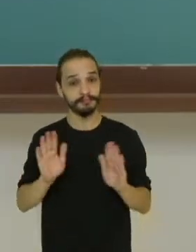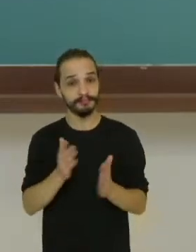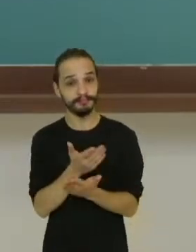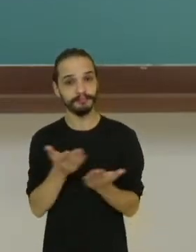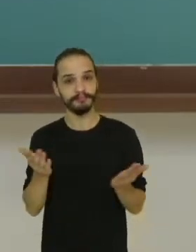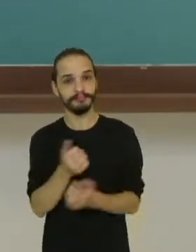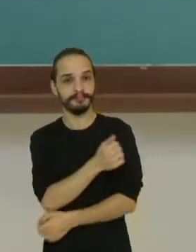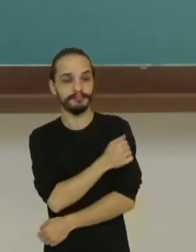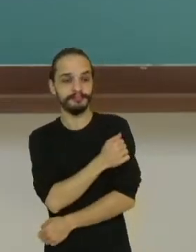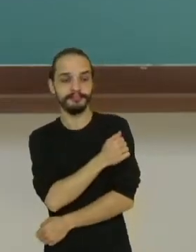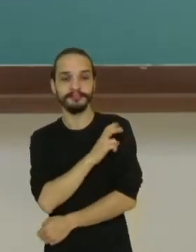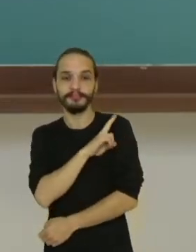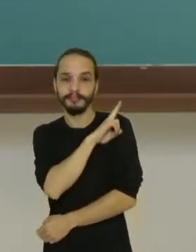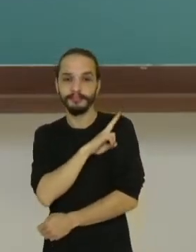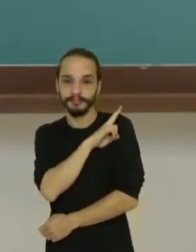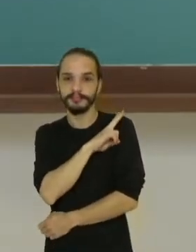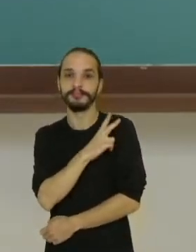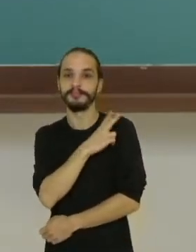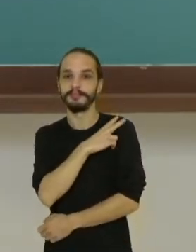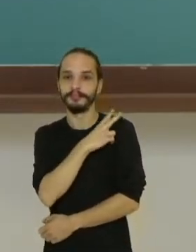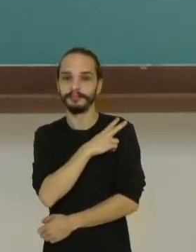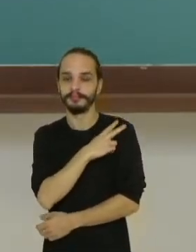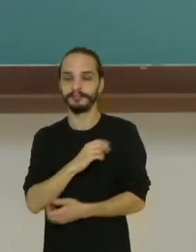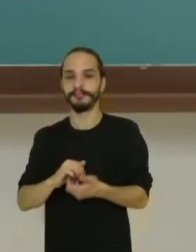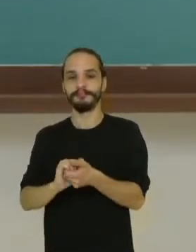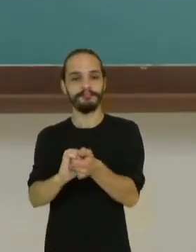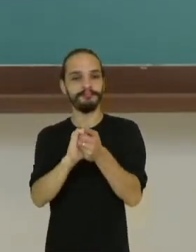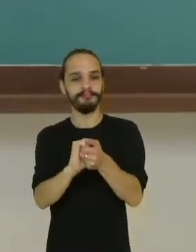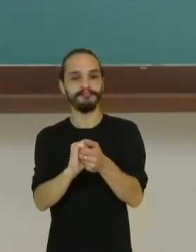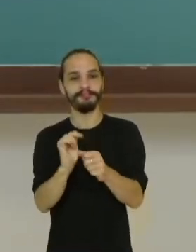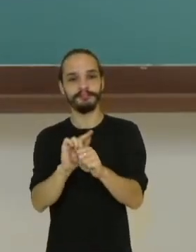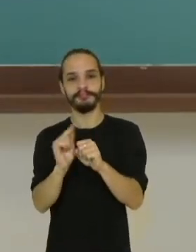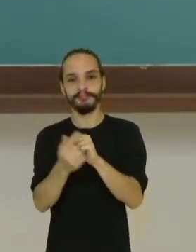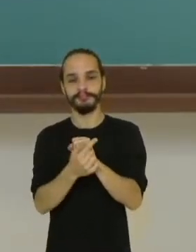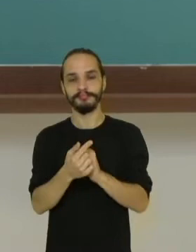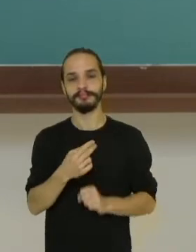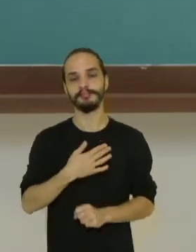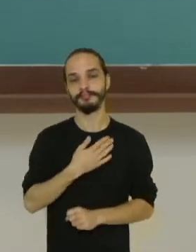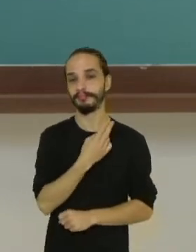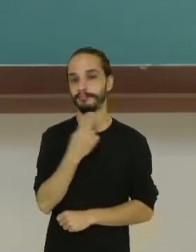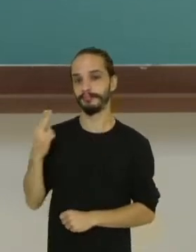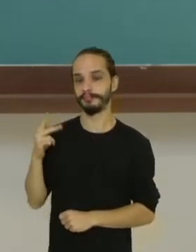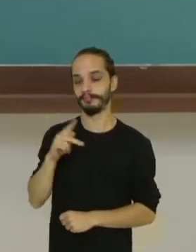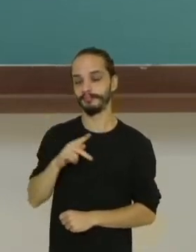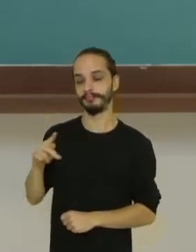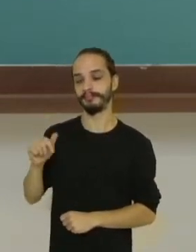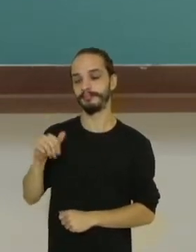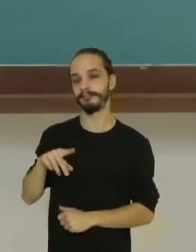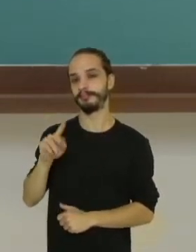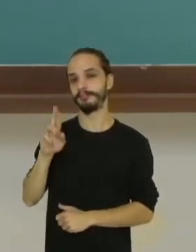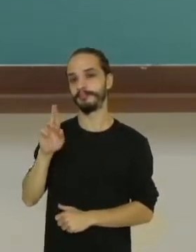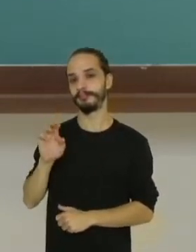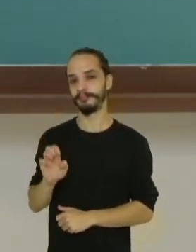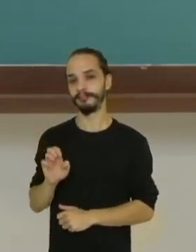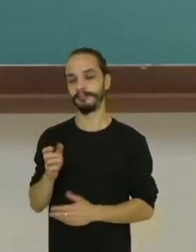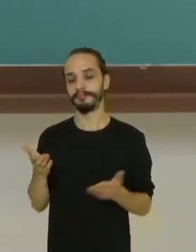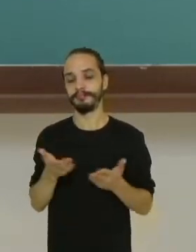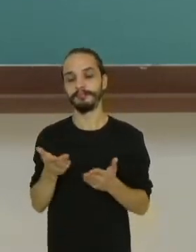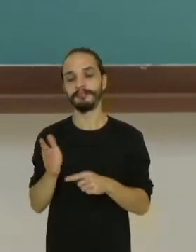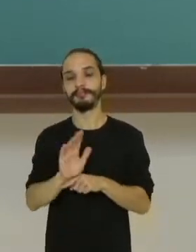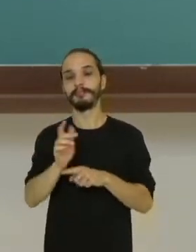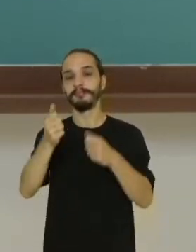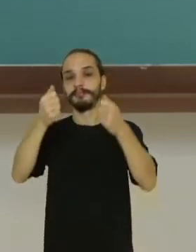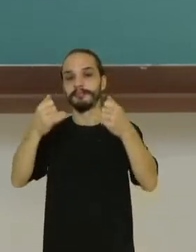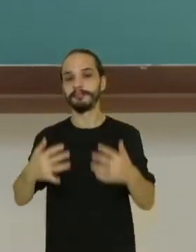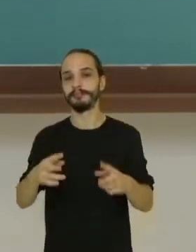Olá, estudantes da segunda série do ensino médio, saudações geográficas. Eu sou o professor André e vamos falar neste vídeo